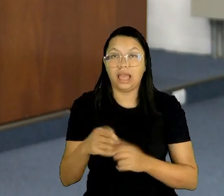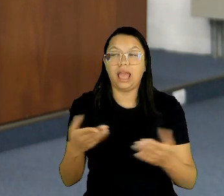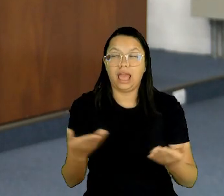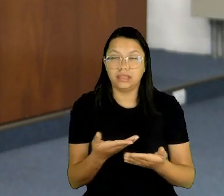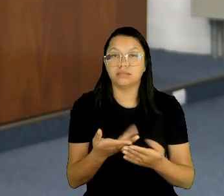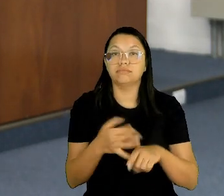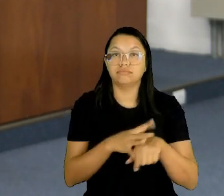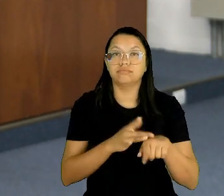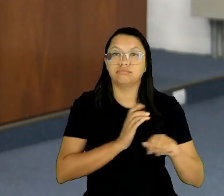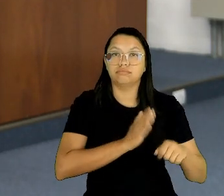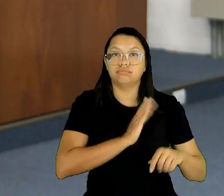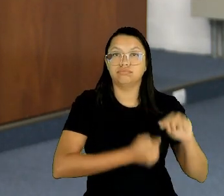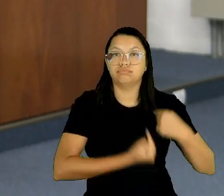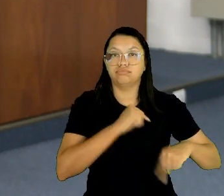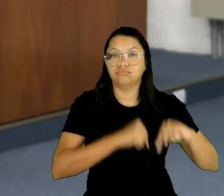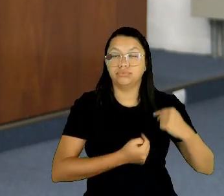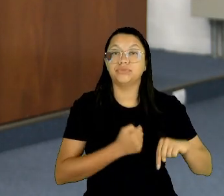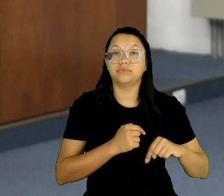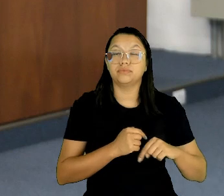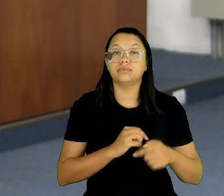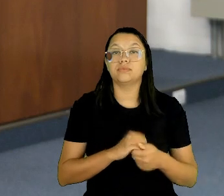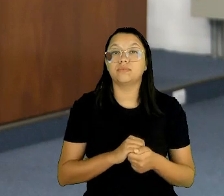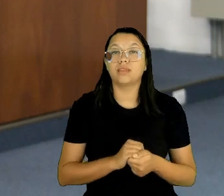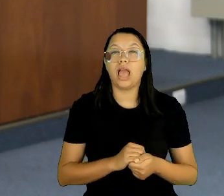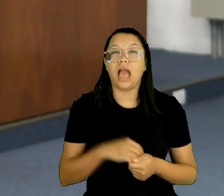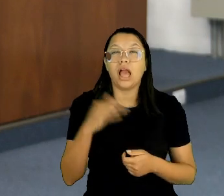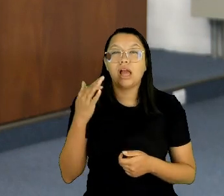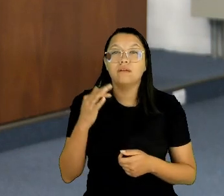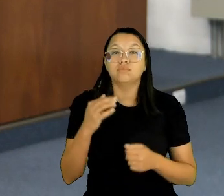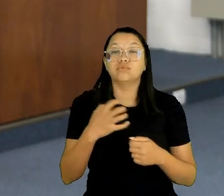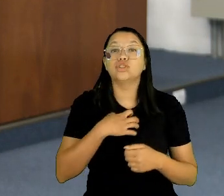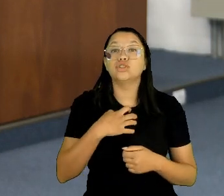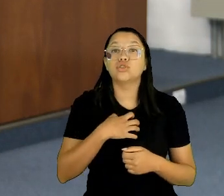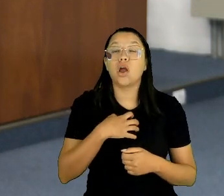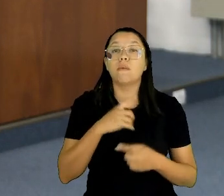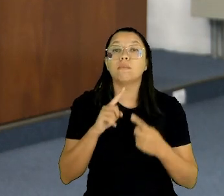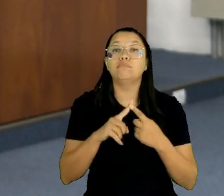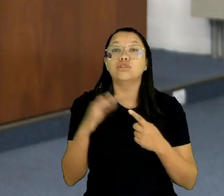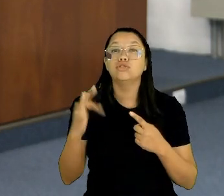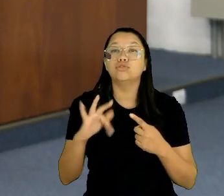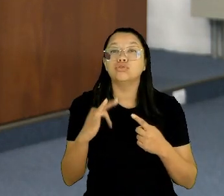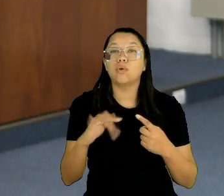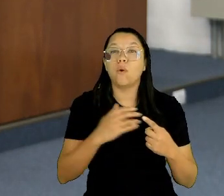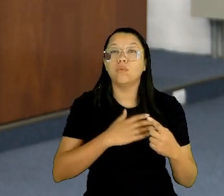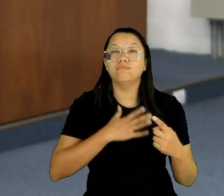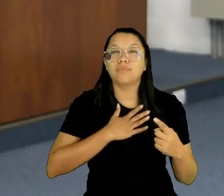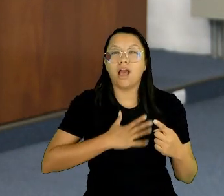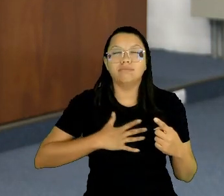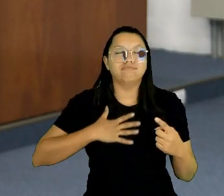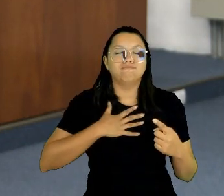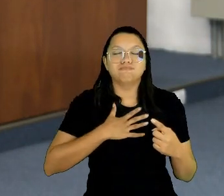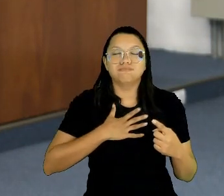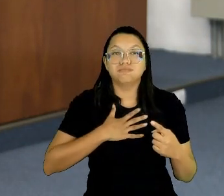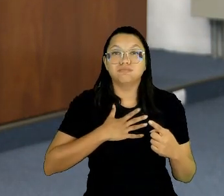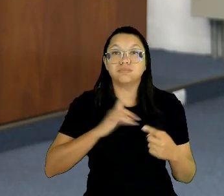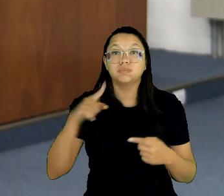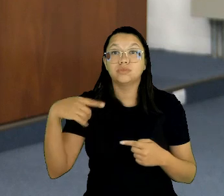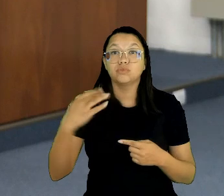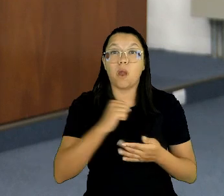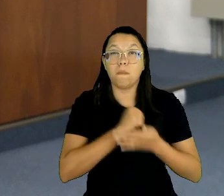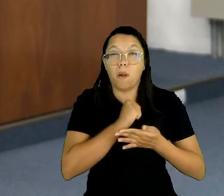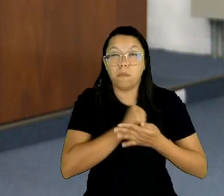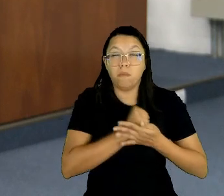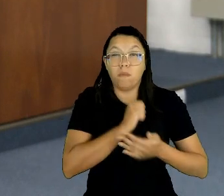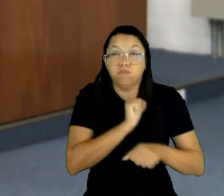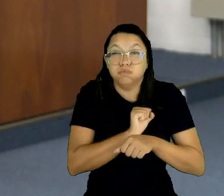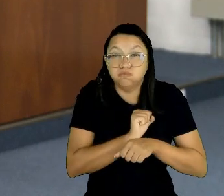foi essa doença coronariana, em especial ela se manifesta com dor no peito, aquele paciente que anda, dói o peito, parou, melhora, e o